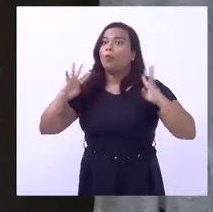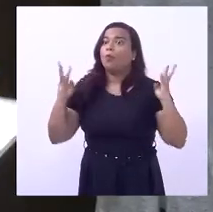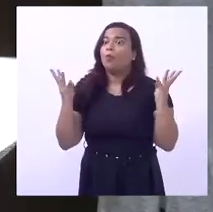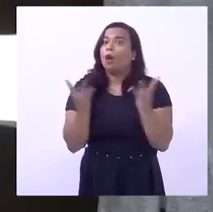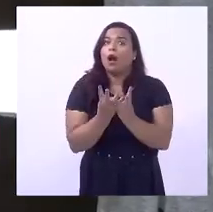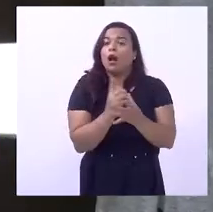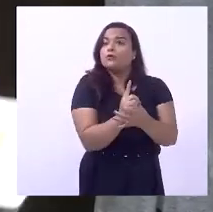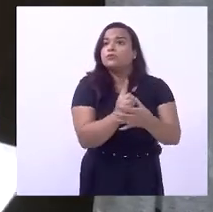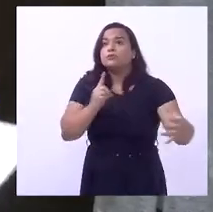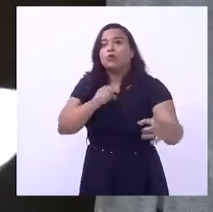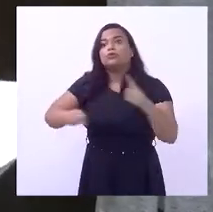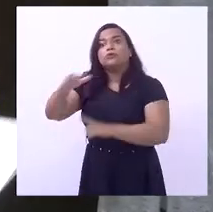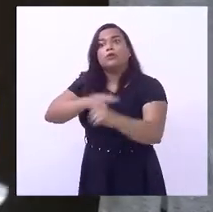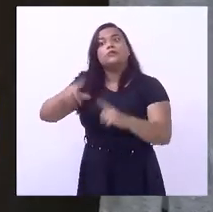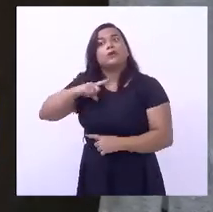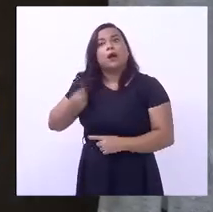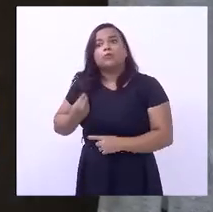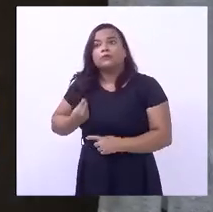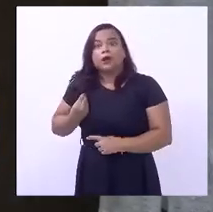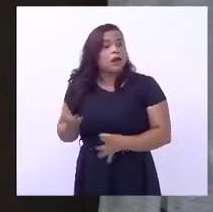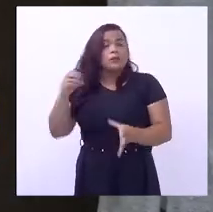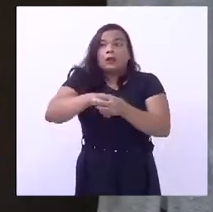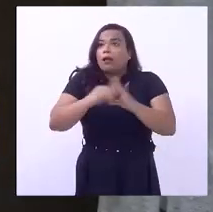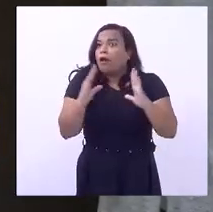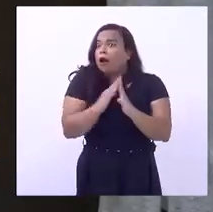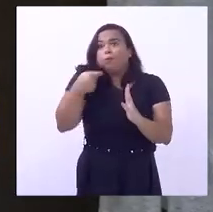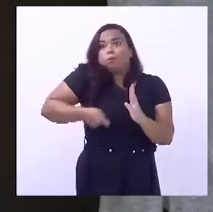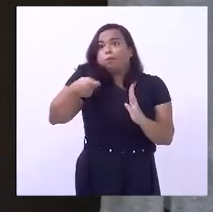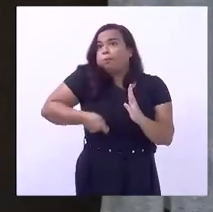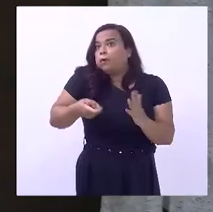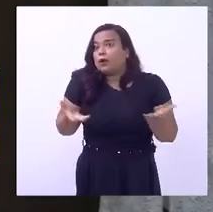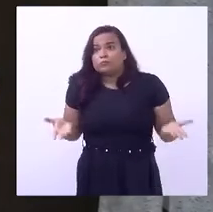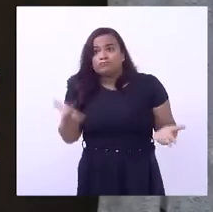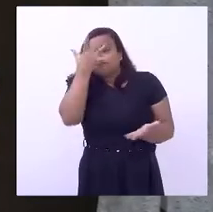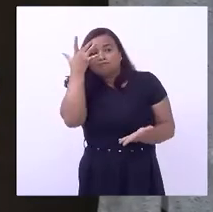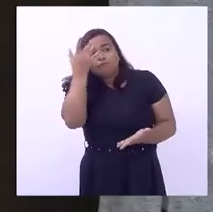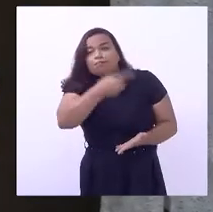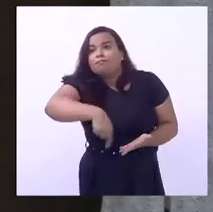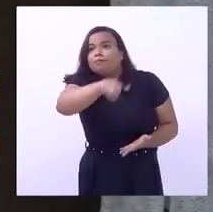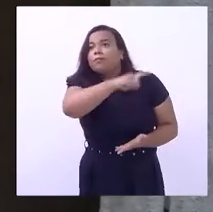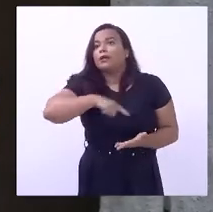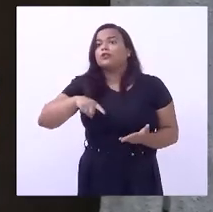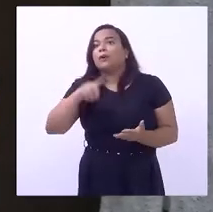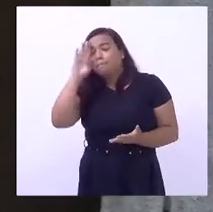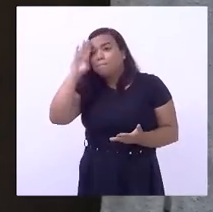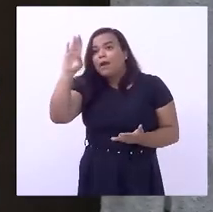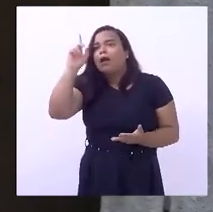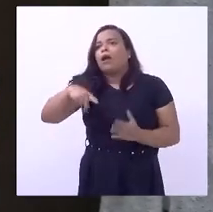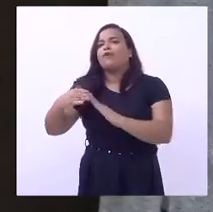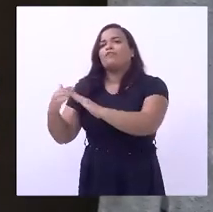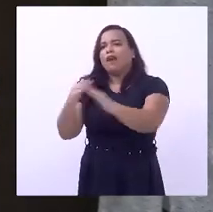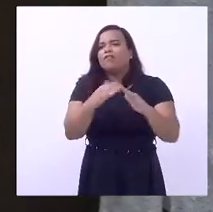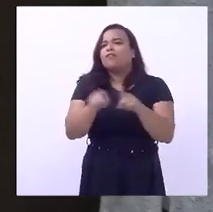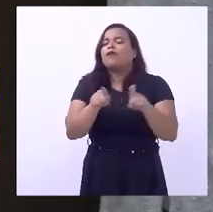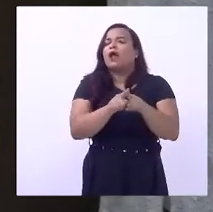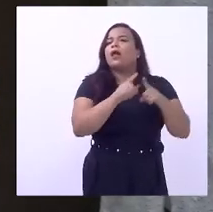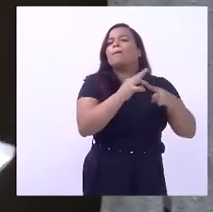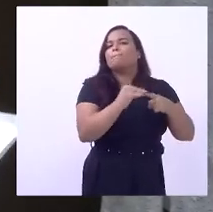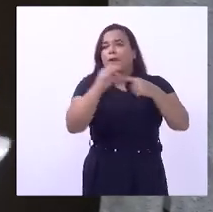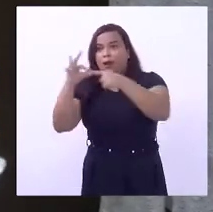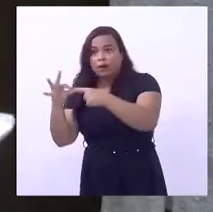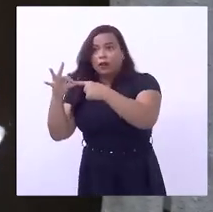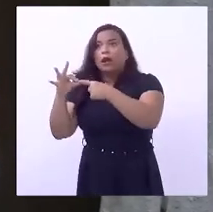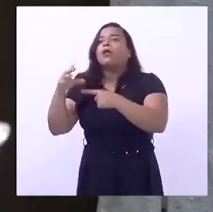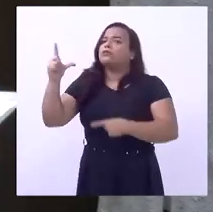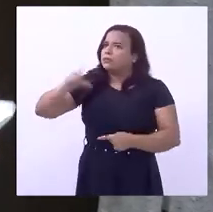um isolamento social, onde pessoas, senhor presidente, em especial de favelas e periferias,